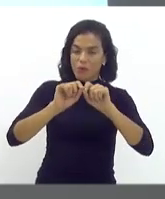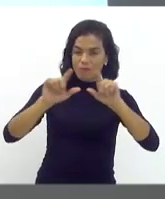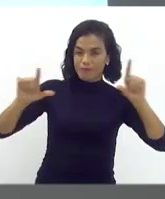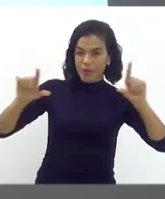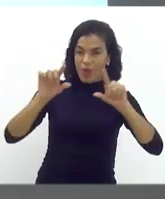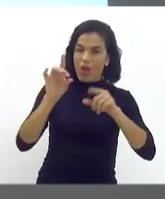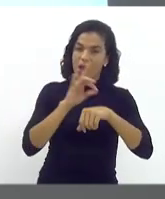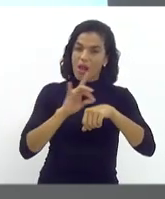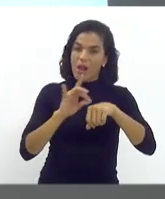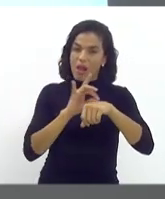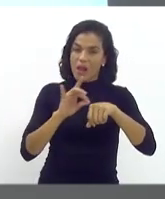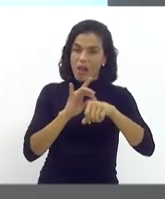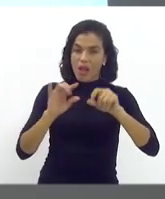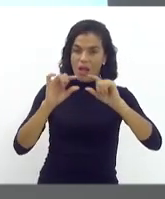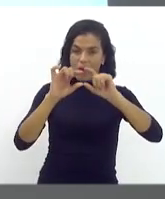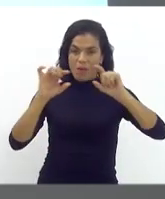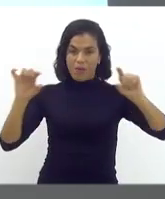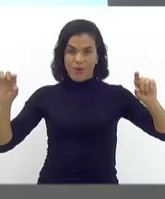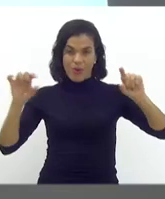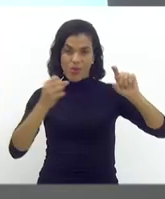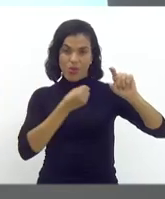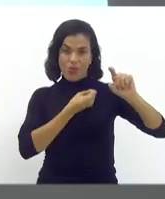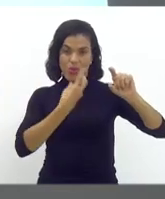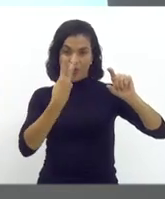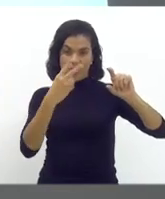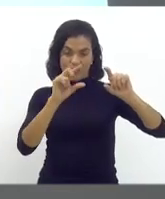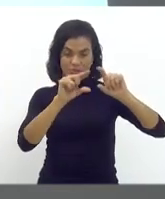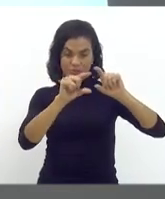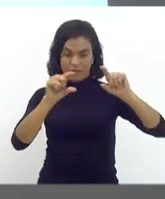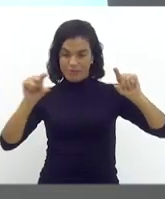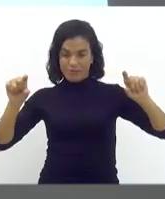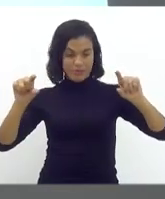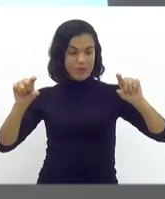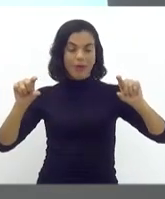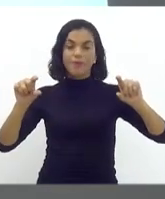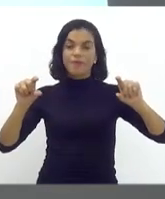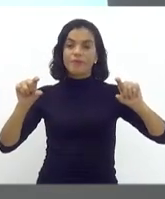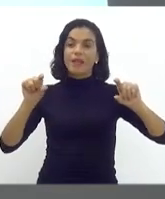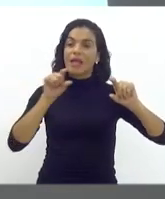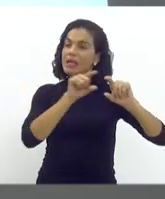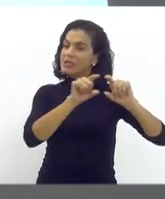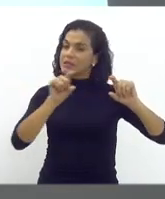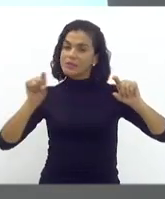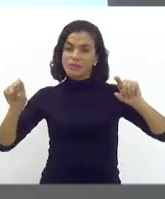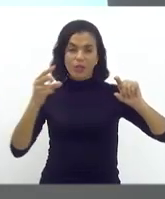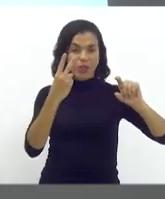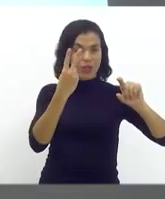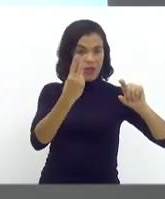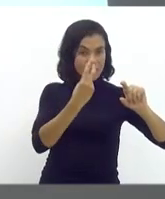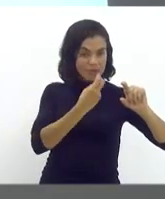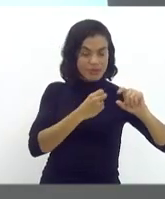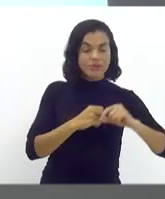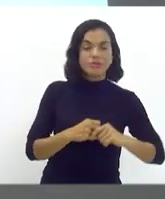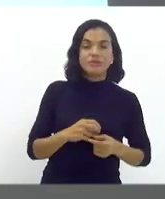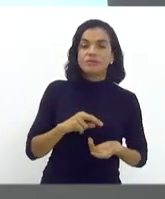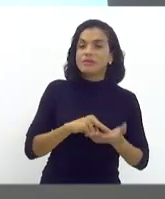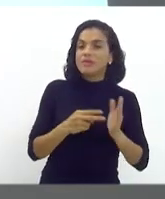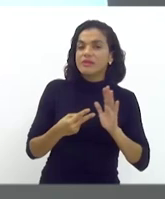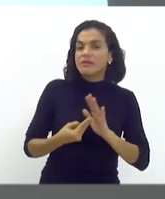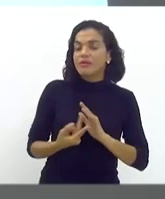o inciso 2 e para ir direto ao ponto e esse inciso 2 é o que